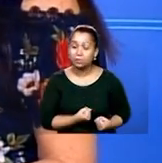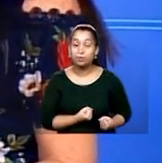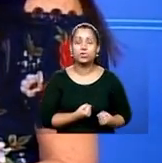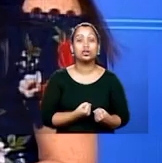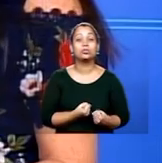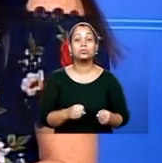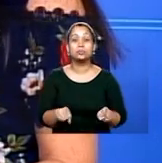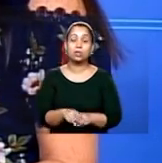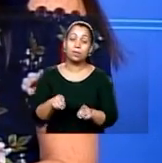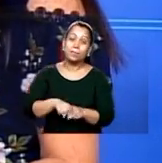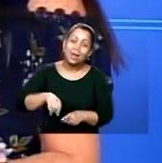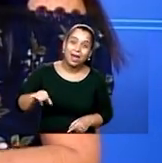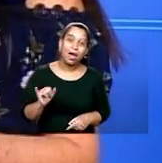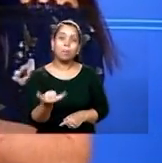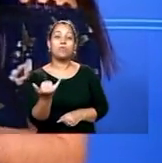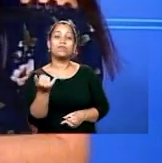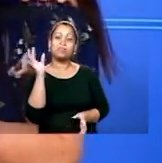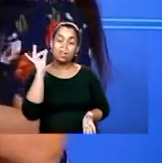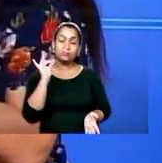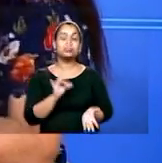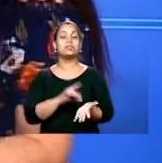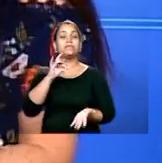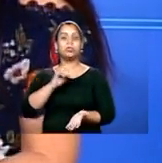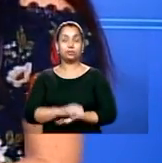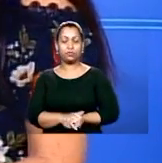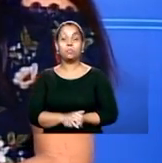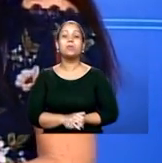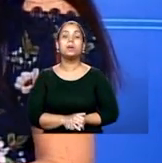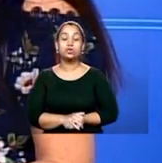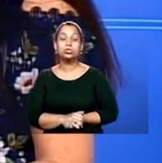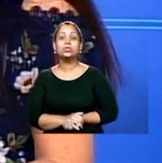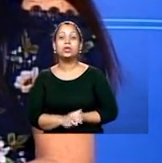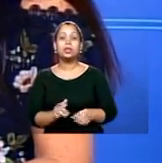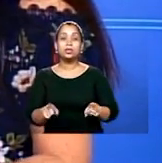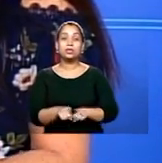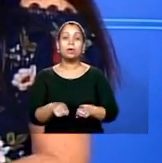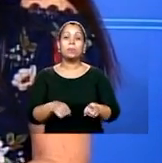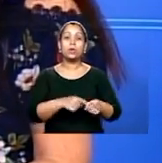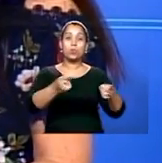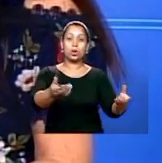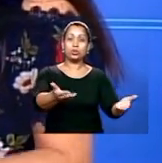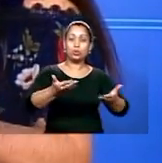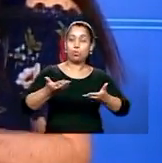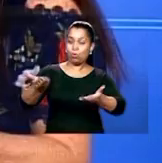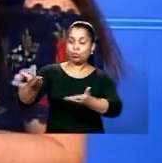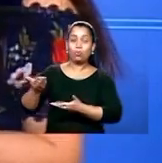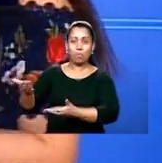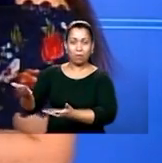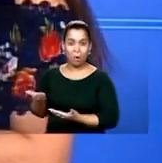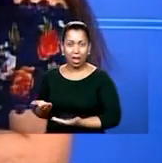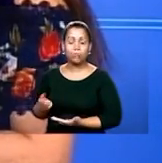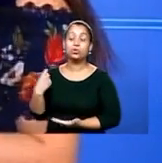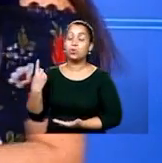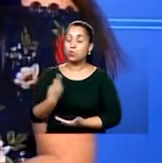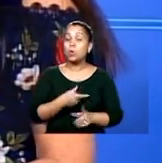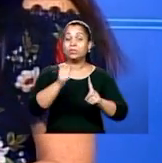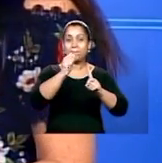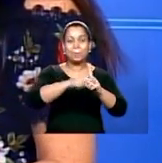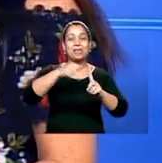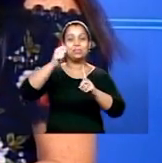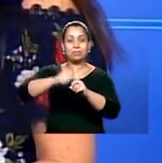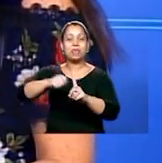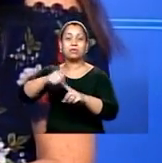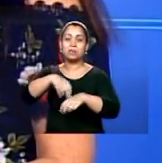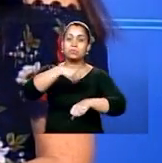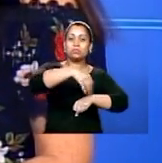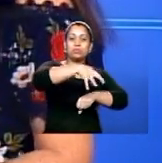alimentos aproveitados efetivamente e a quantidade de alimentos doados, a gente precisa passar isso mensalmente.